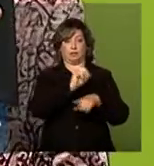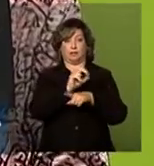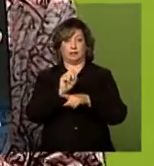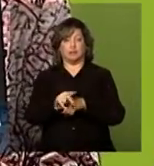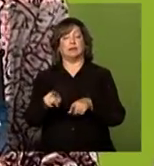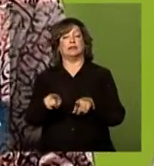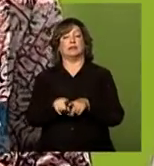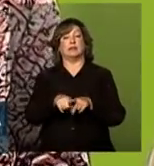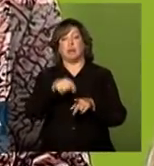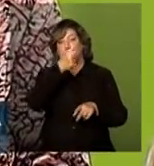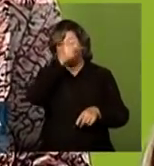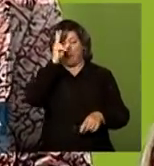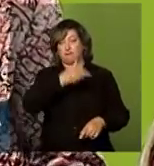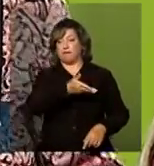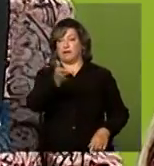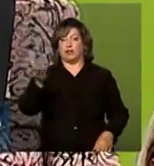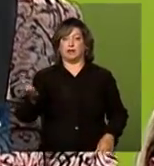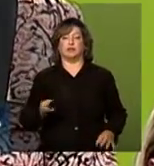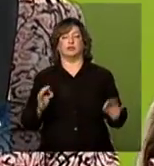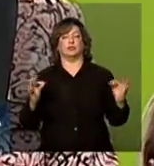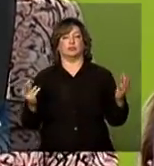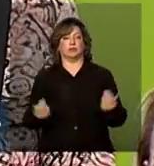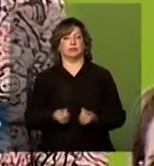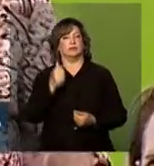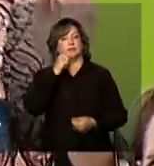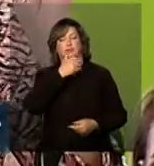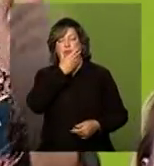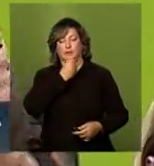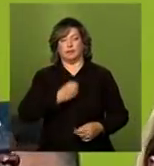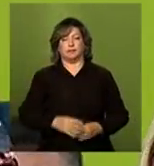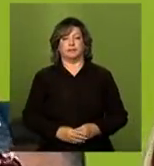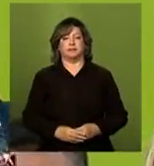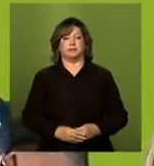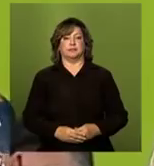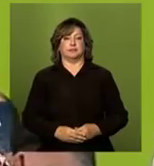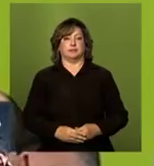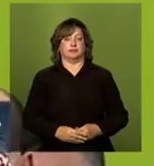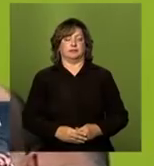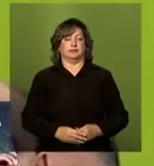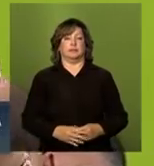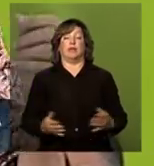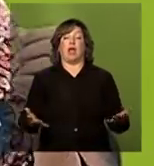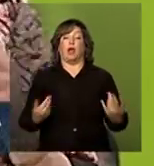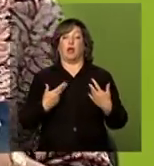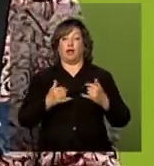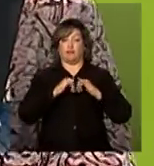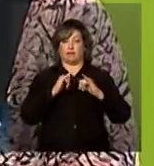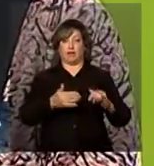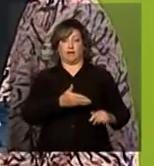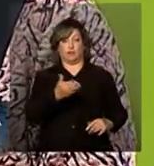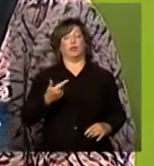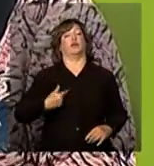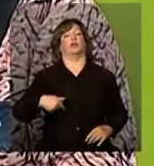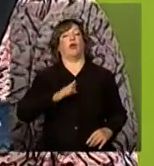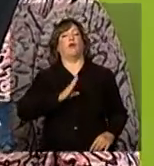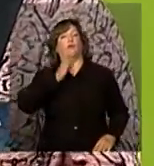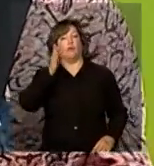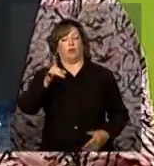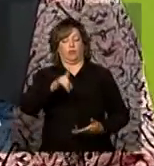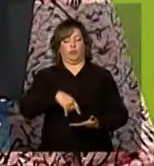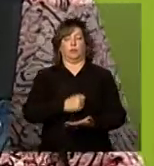pros prefeitos e prefeitas agora que queria dizer uma coisa para vocês nós fomos lá e fizemos um